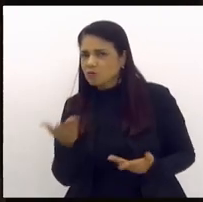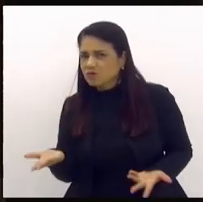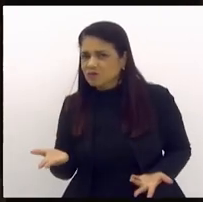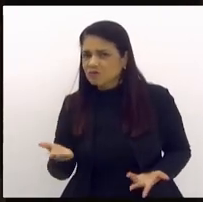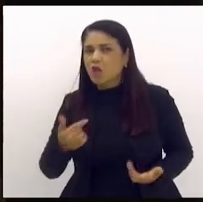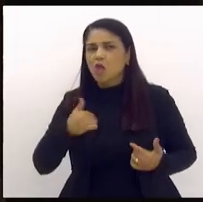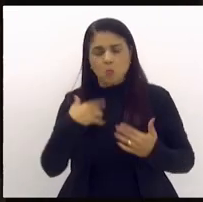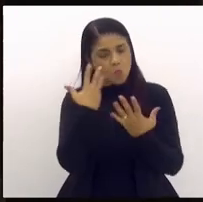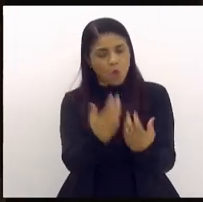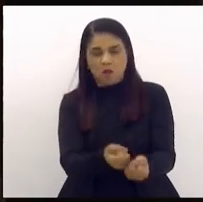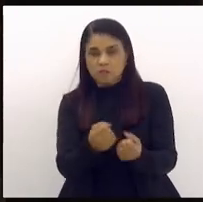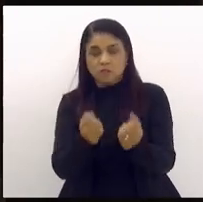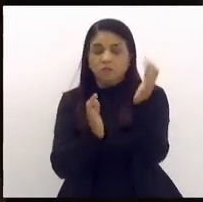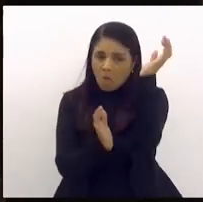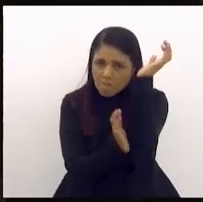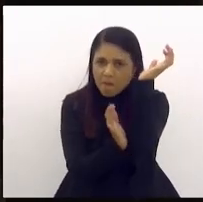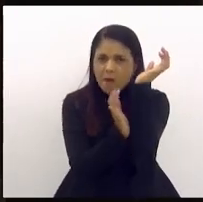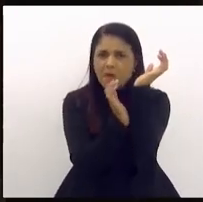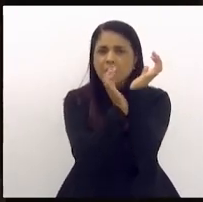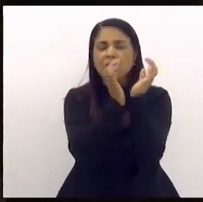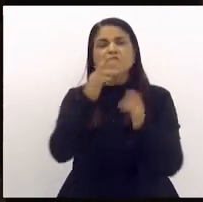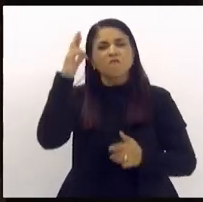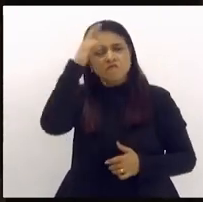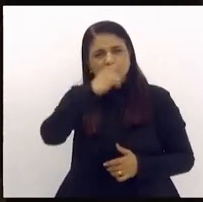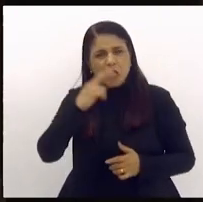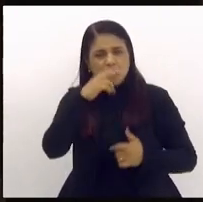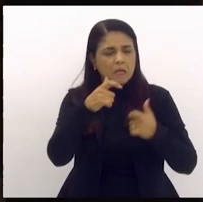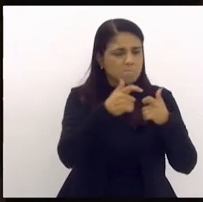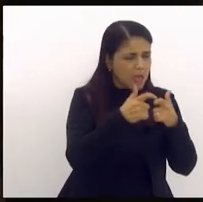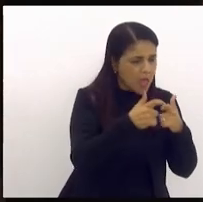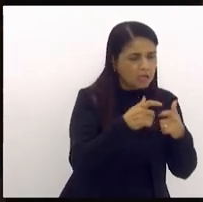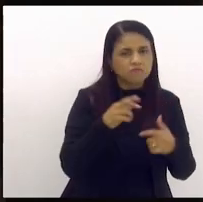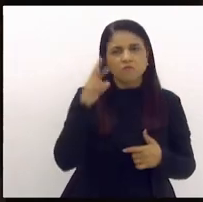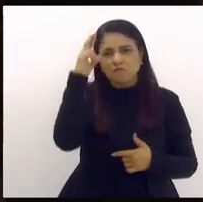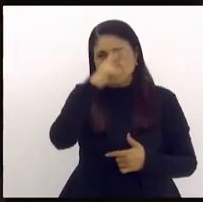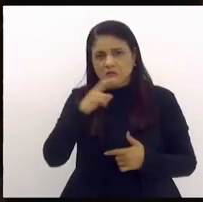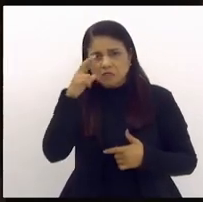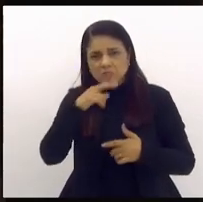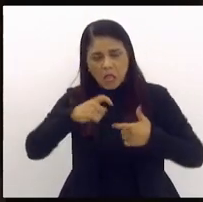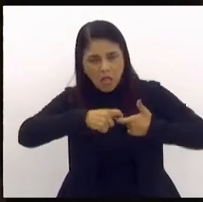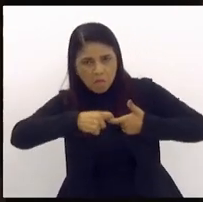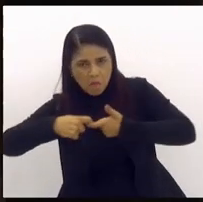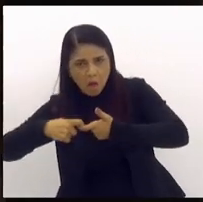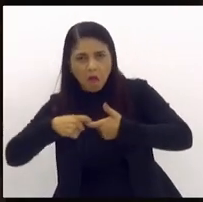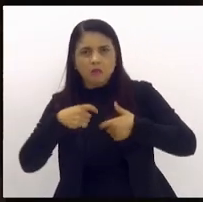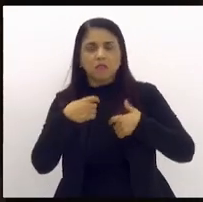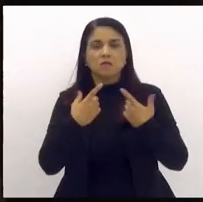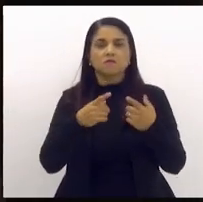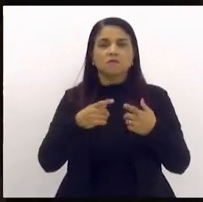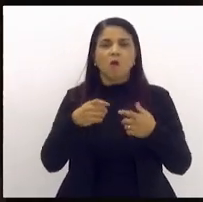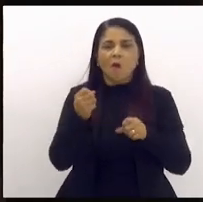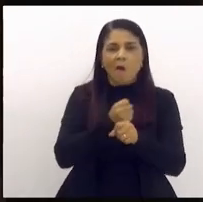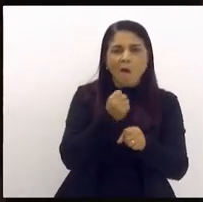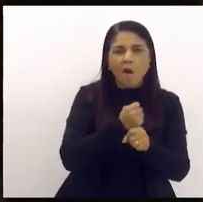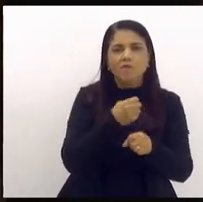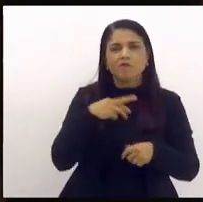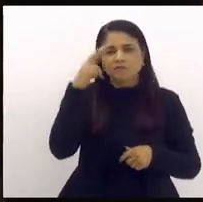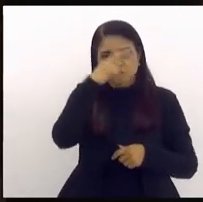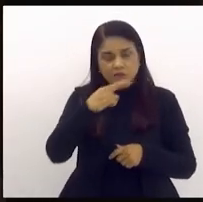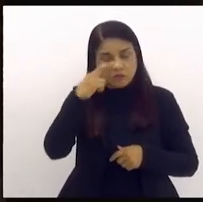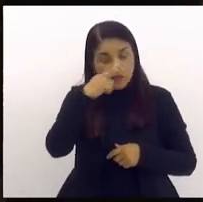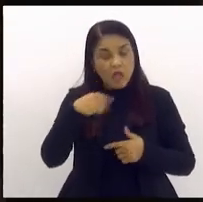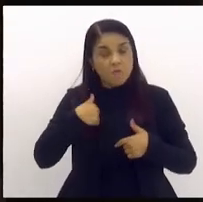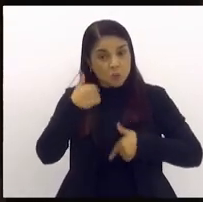as esferas. Estou aqui em doer. Vou fiscalizar médico, vou fiscalizar reboque, vou fiscalizar obra. É o meu papel.